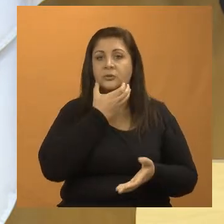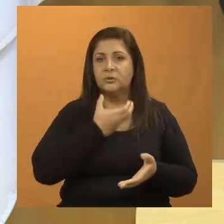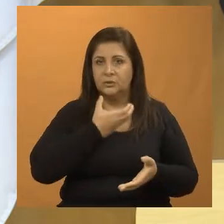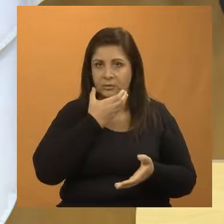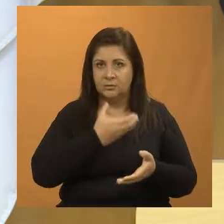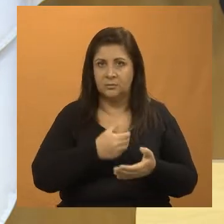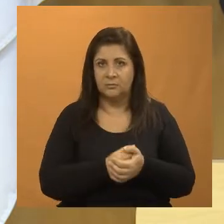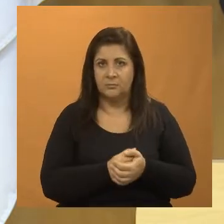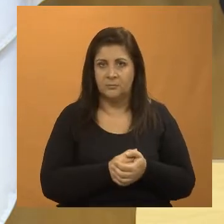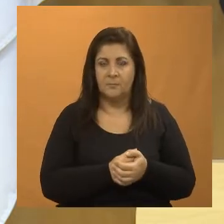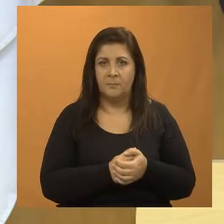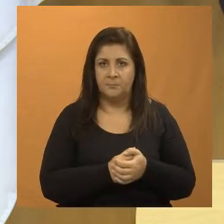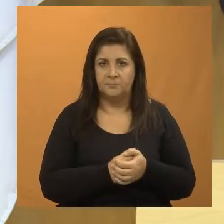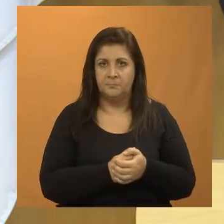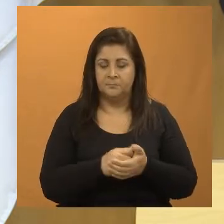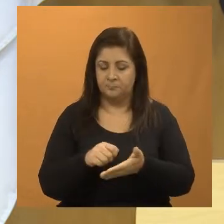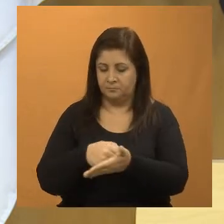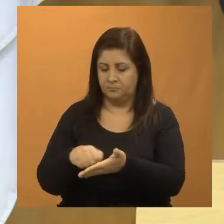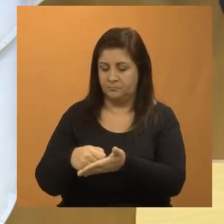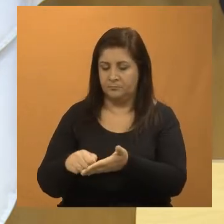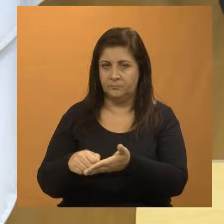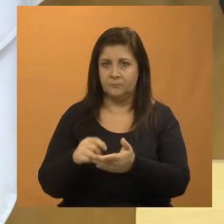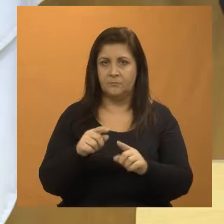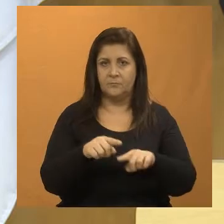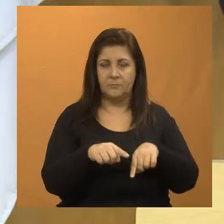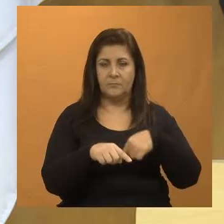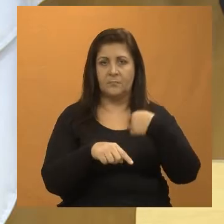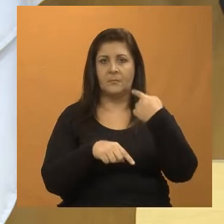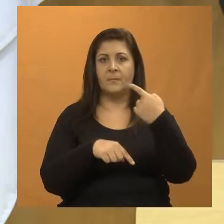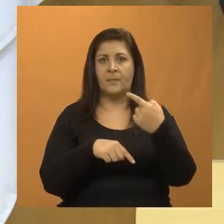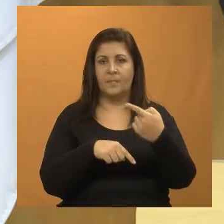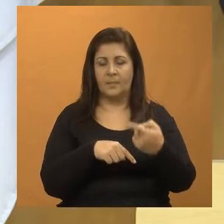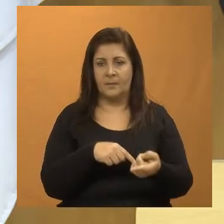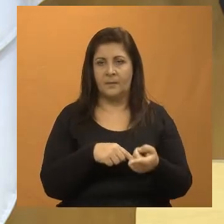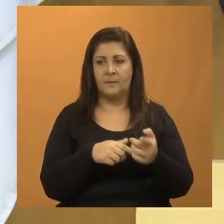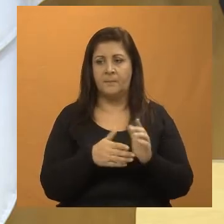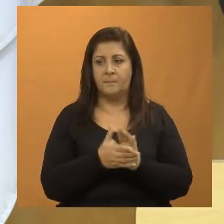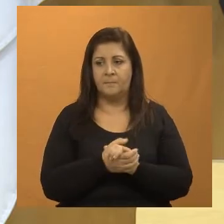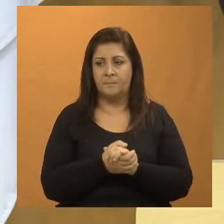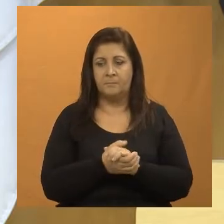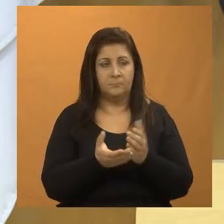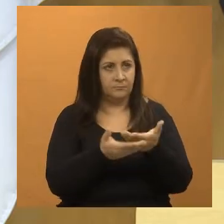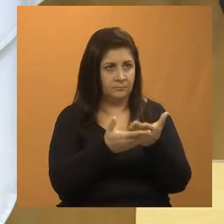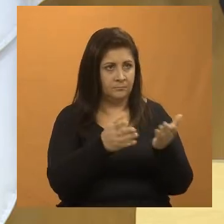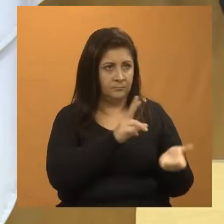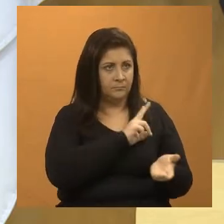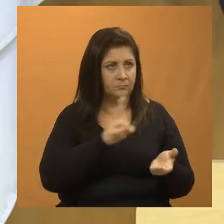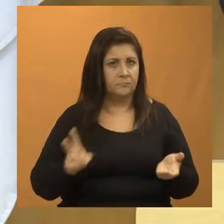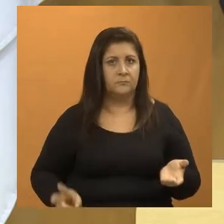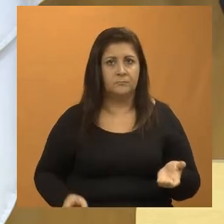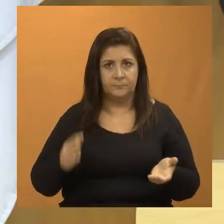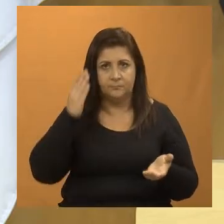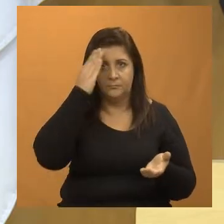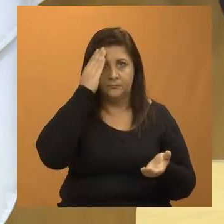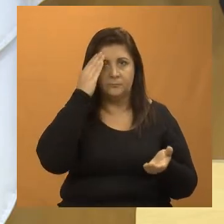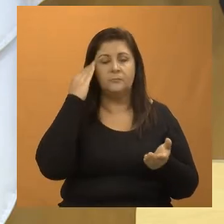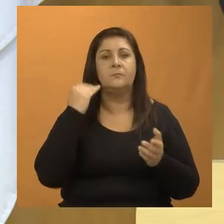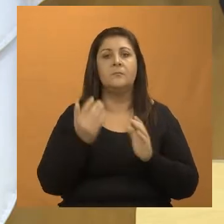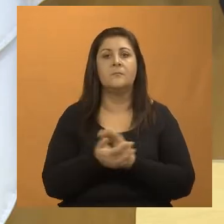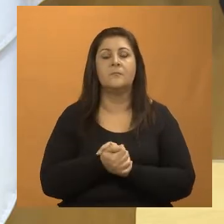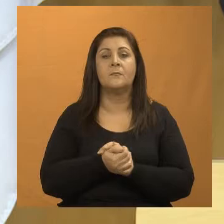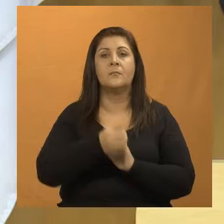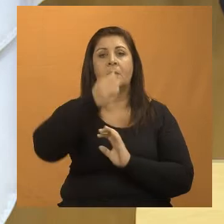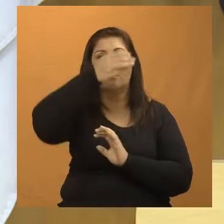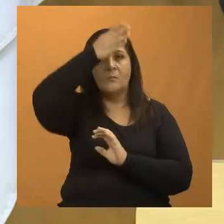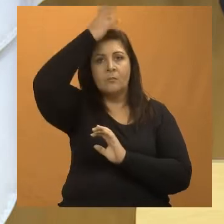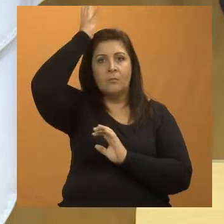ele deu comunique-se. Na virada do ano, acredito que seja de conhecimento dos senhores vereadores, o